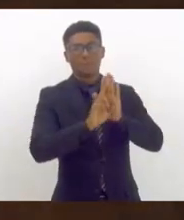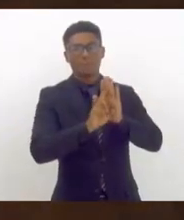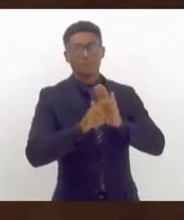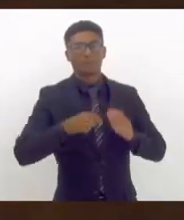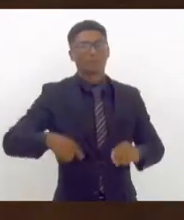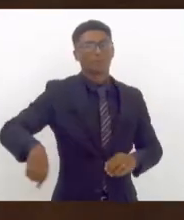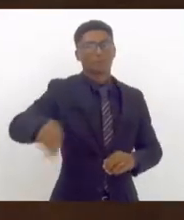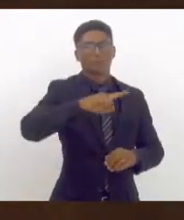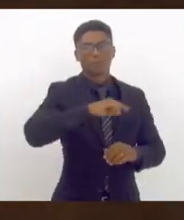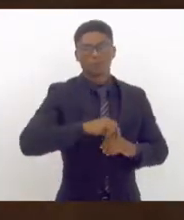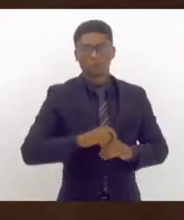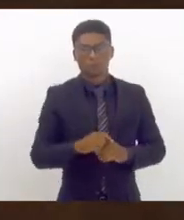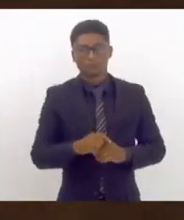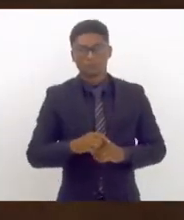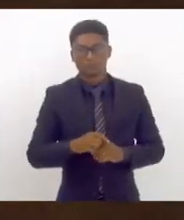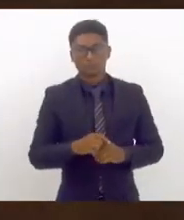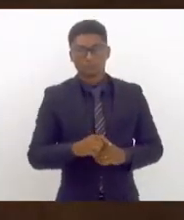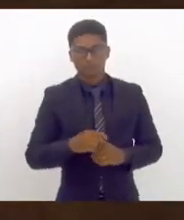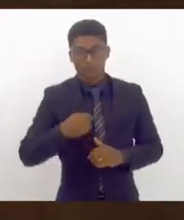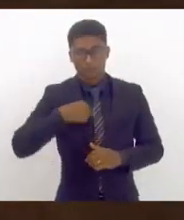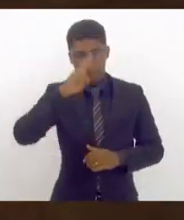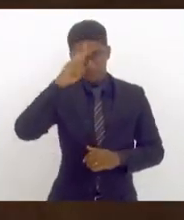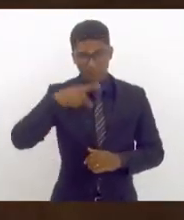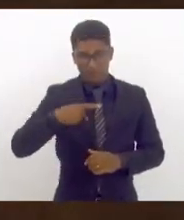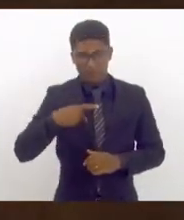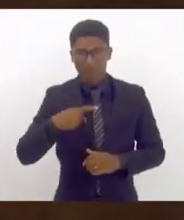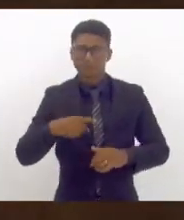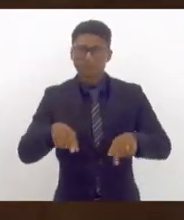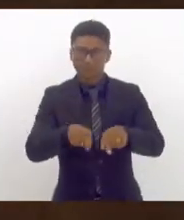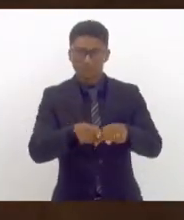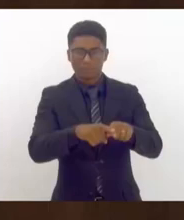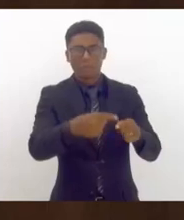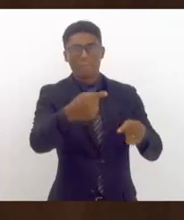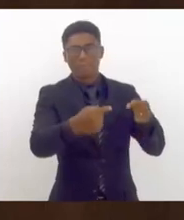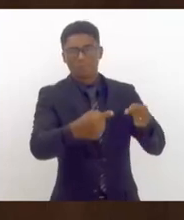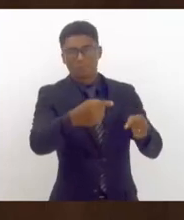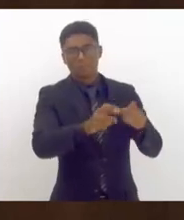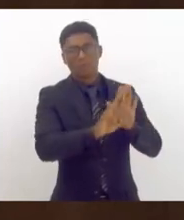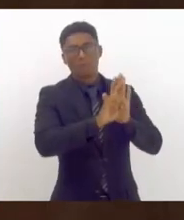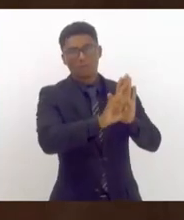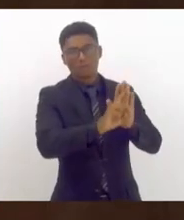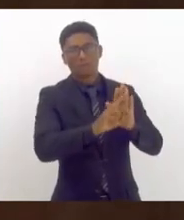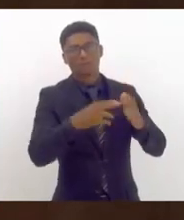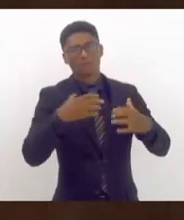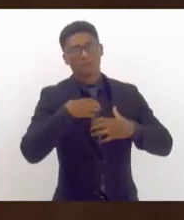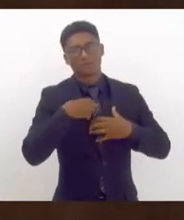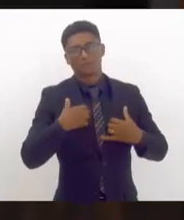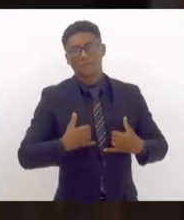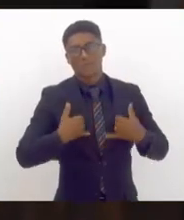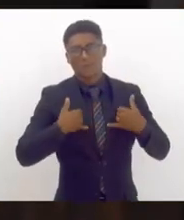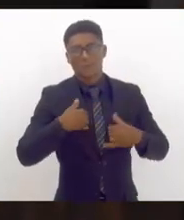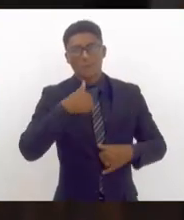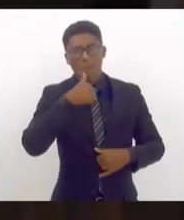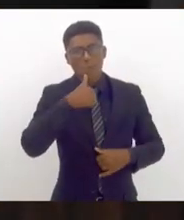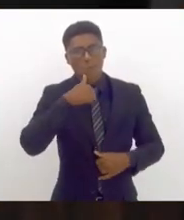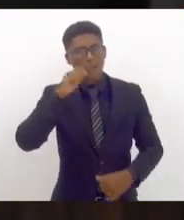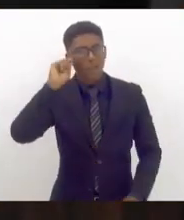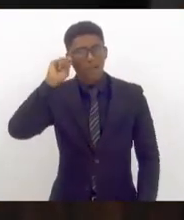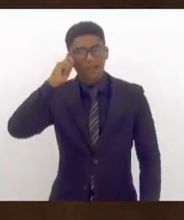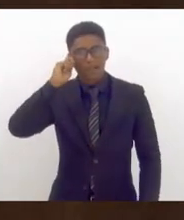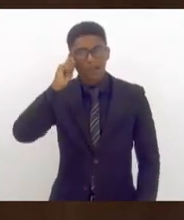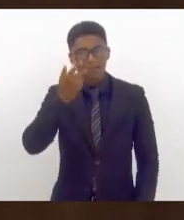É, tanto do ponto de vista pessoal, mas também simbólico e político, uma honra muito grande ter uma mulher presidindo, uma mulher negra,